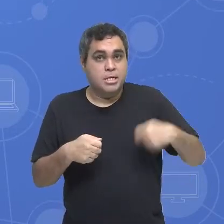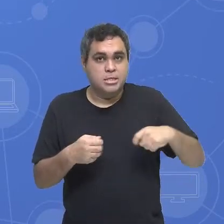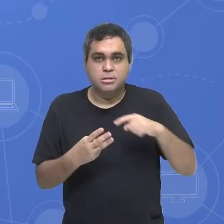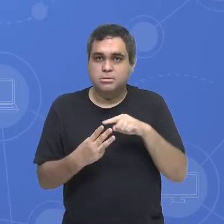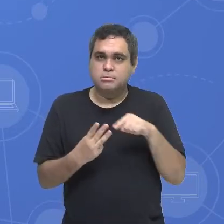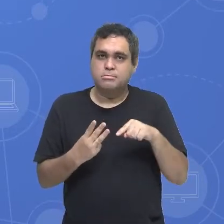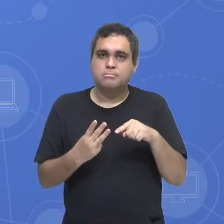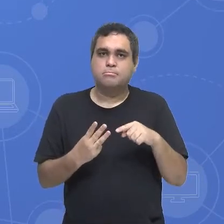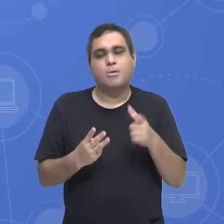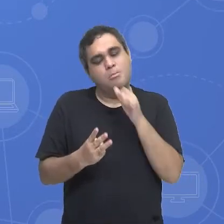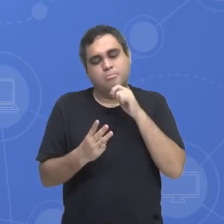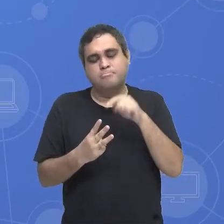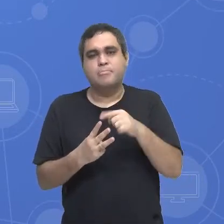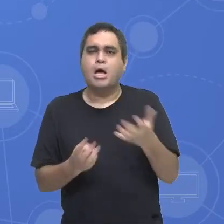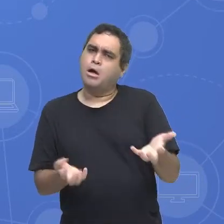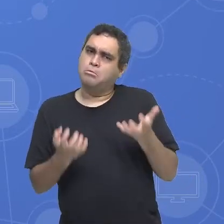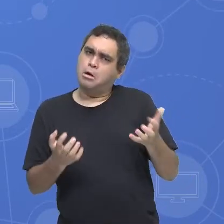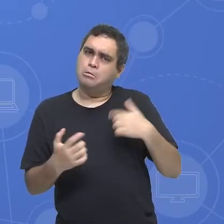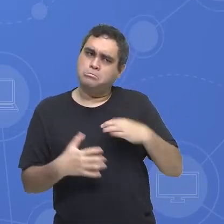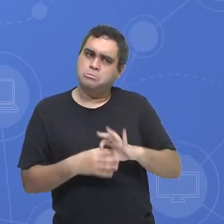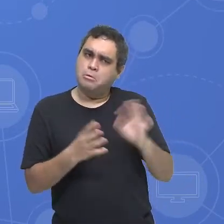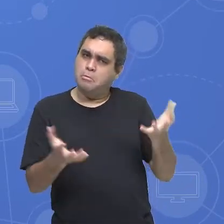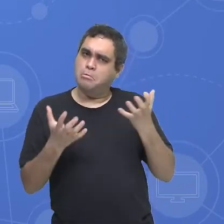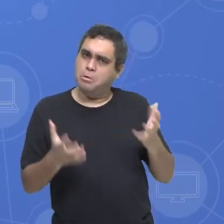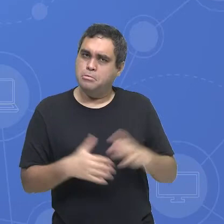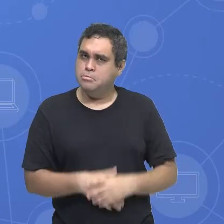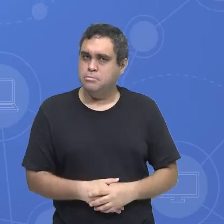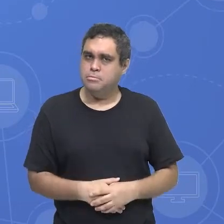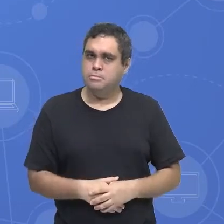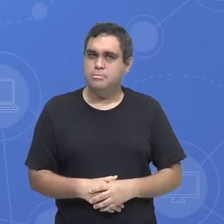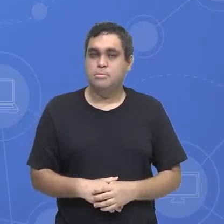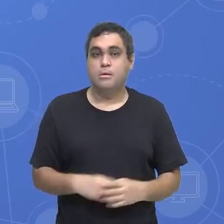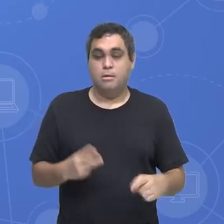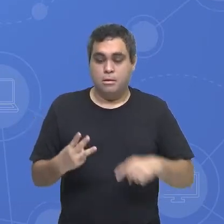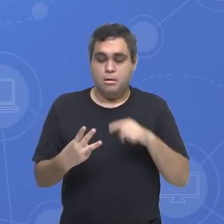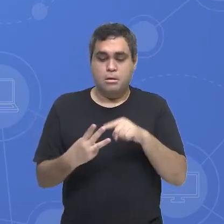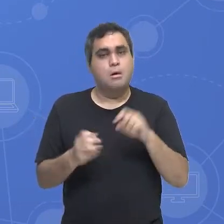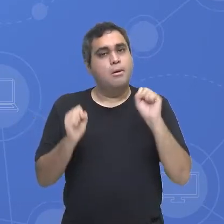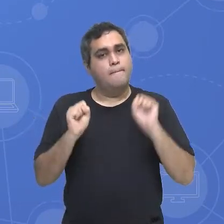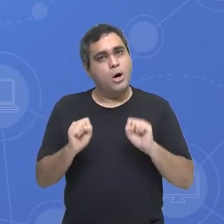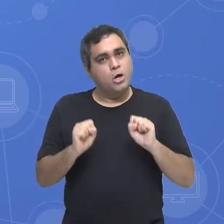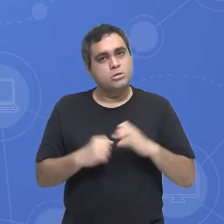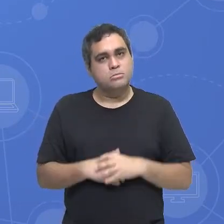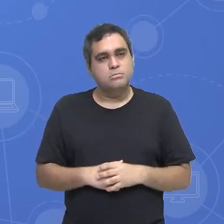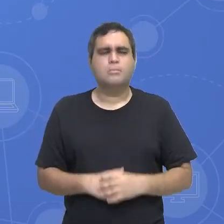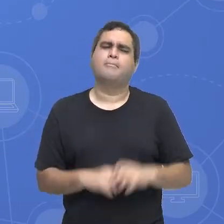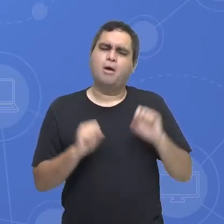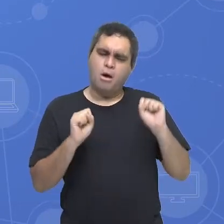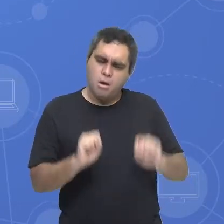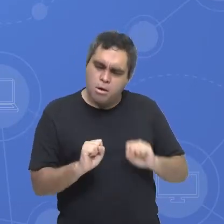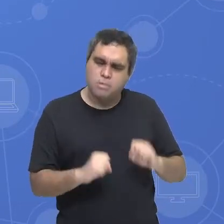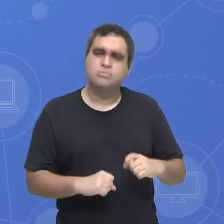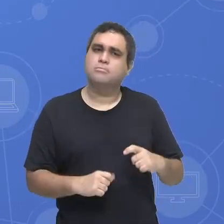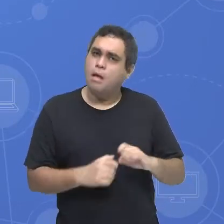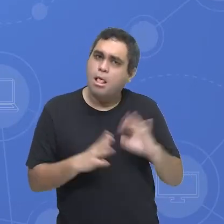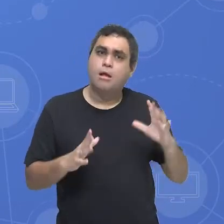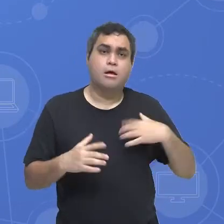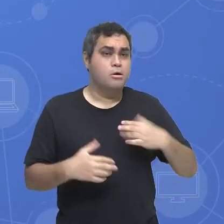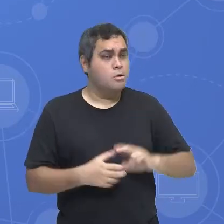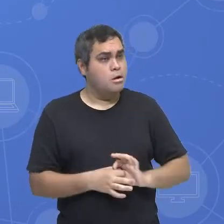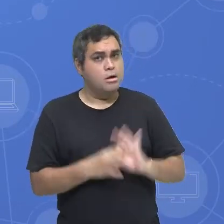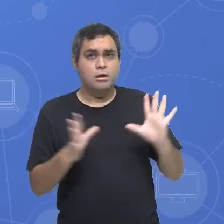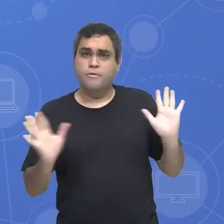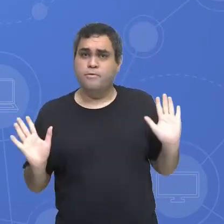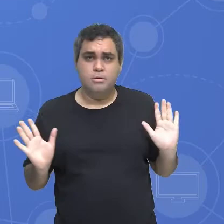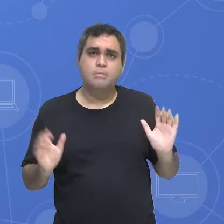vou fazer. Eu quero fazer. Tá? Eu posso fazer isso? Posso. Claro que eu posso fazer. Por quê? Porque eu sou livre, eu não